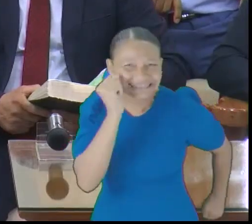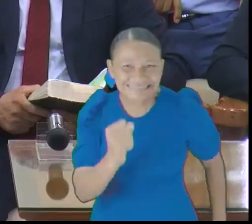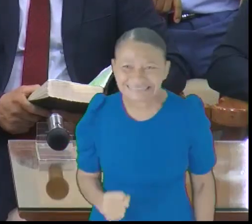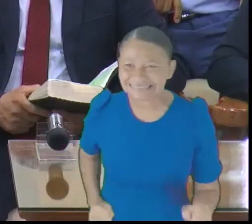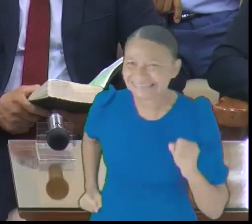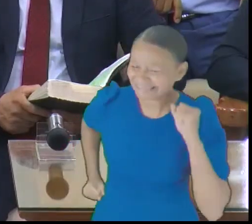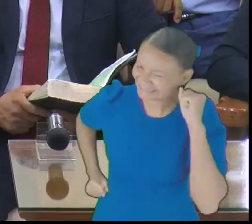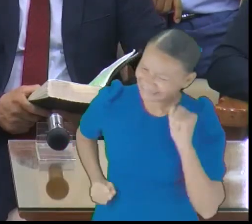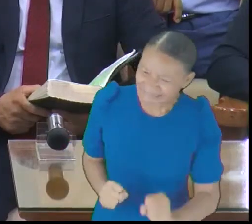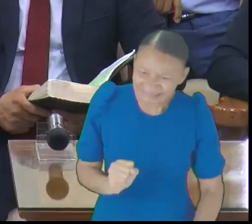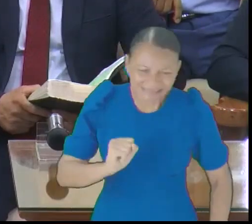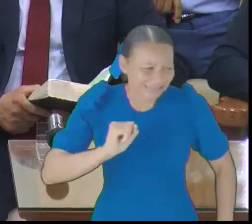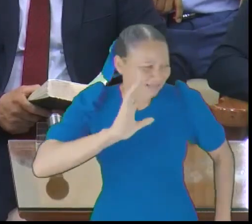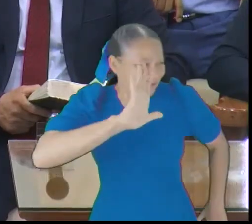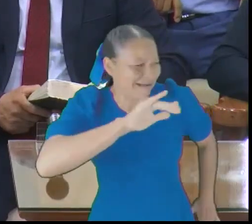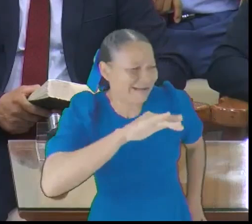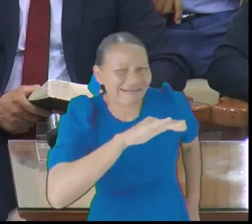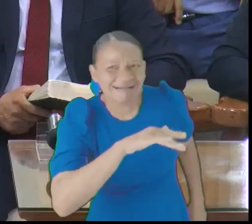notícia para Abraão,